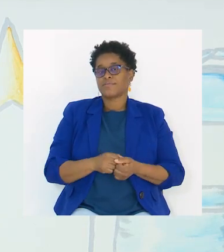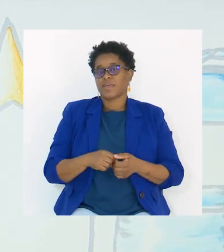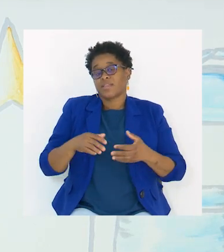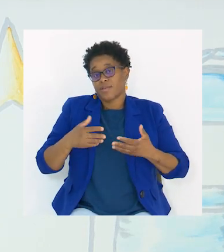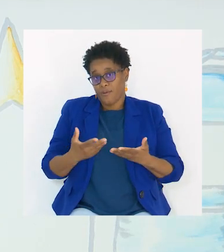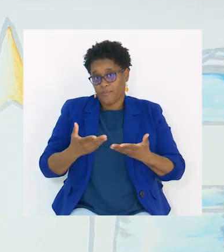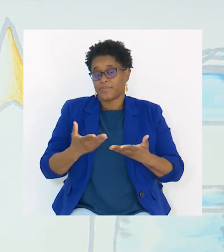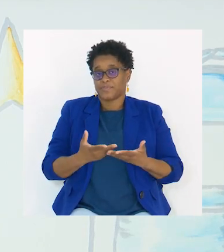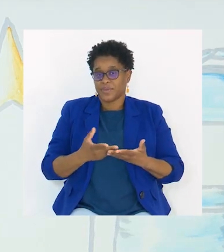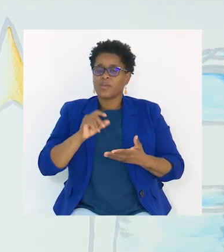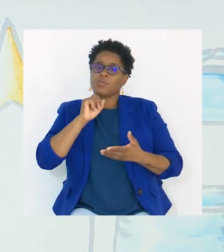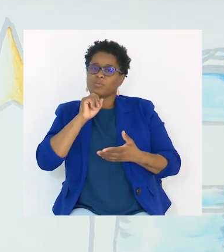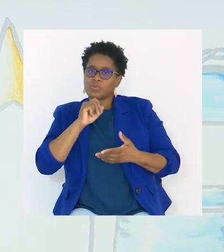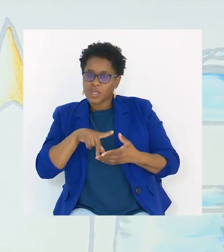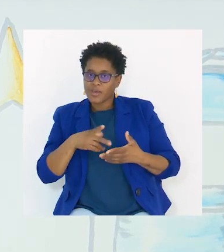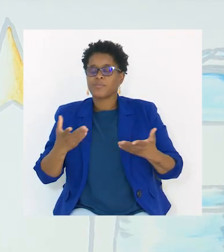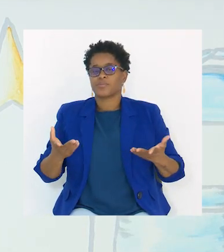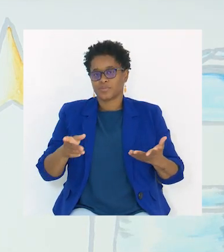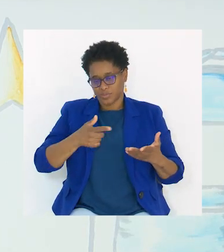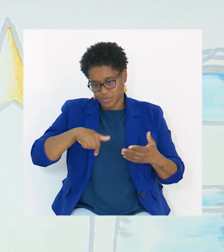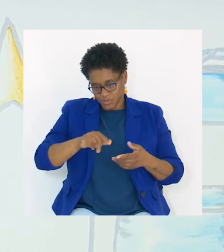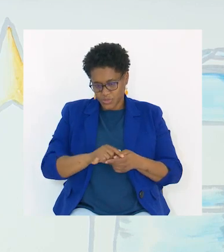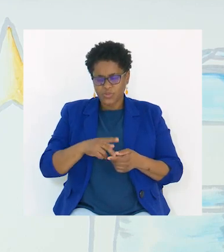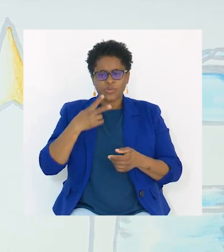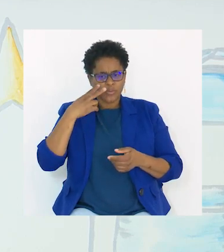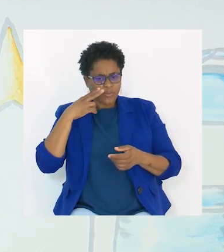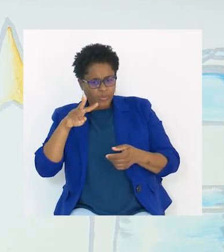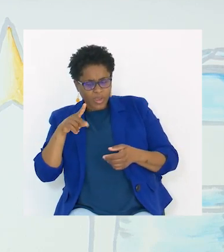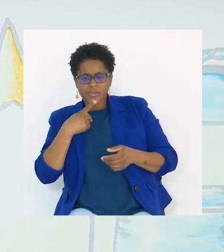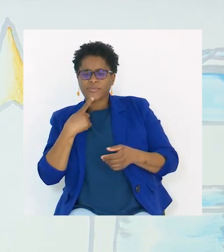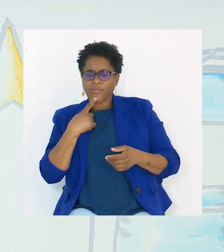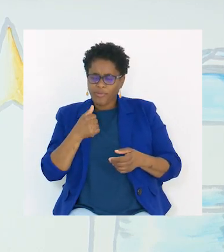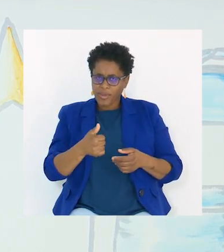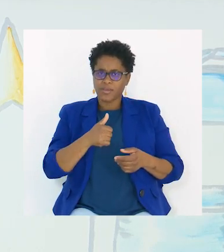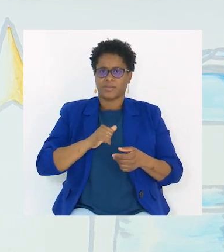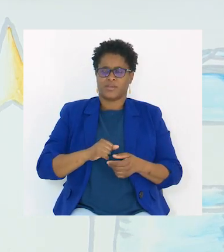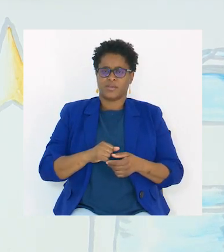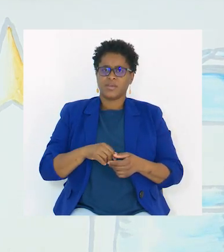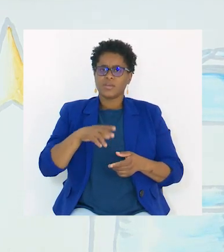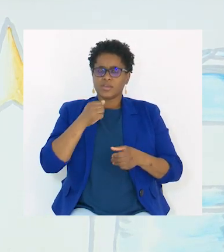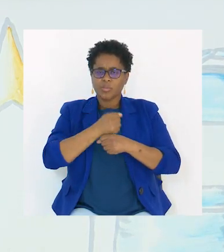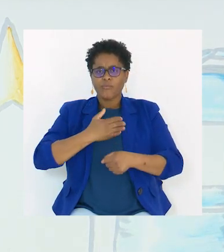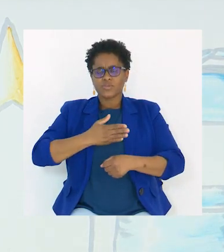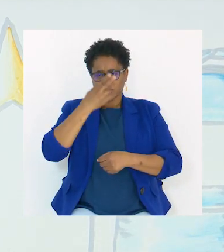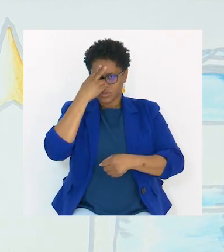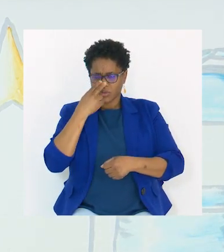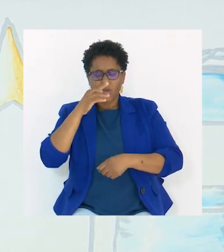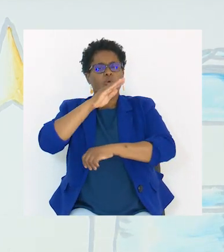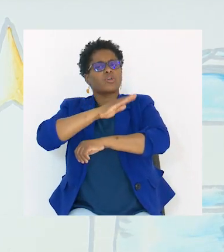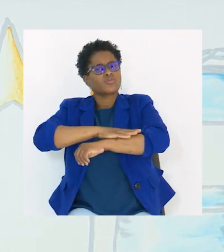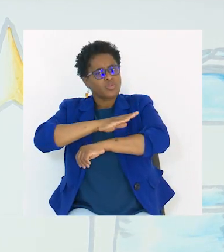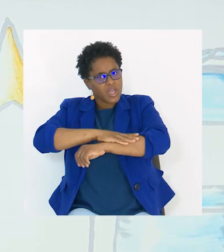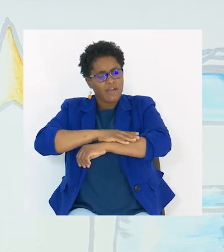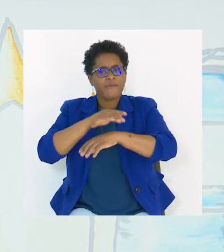então, podemos observar ou compreender que o historiador é o